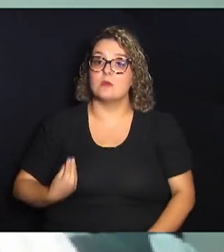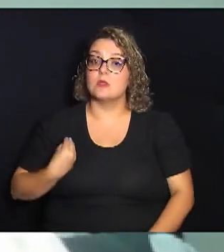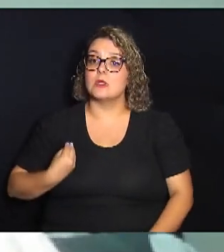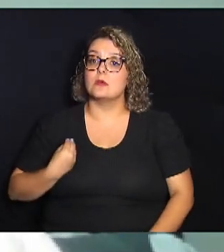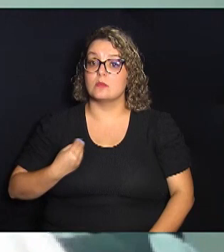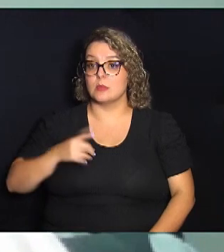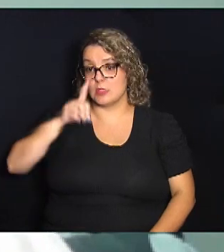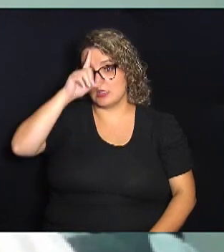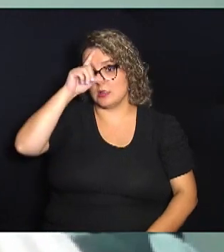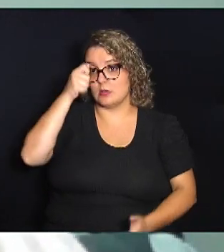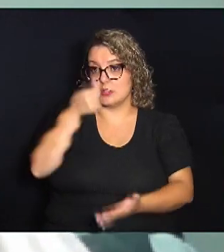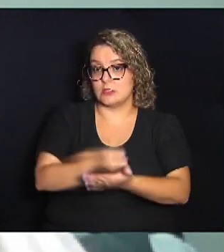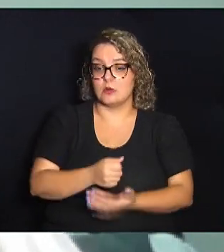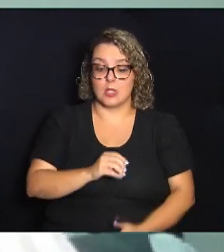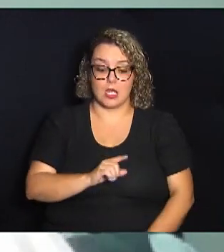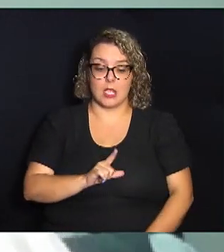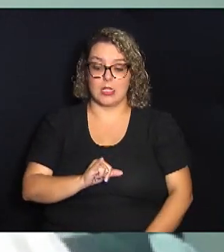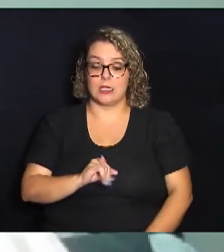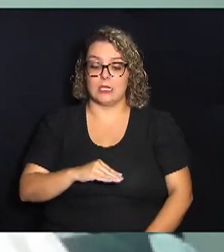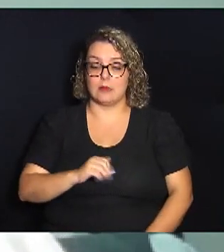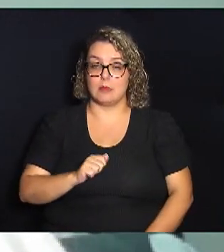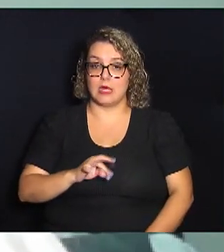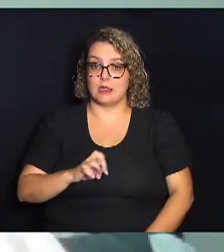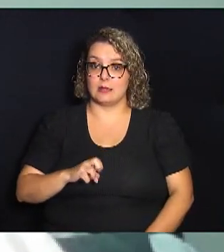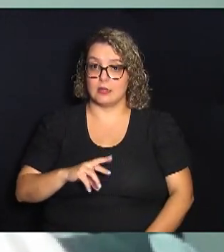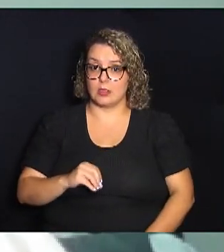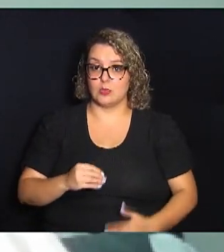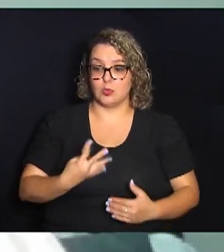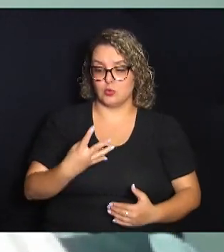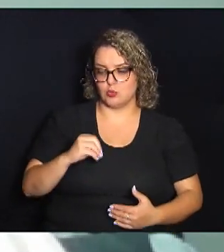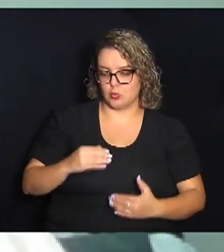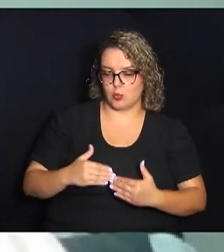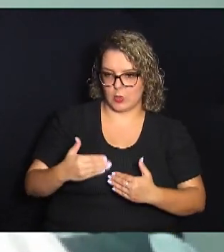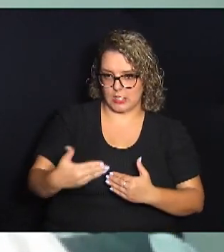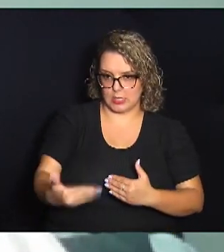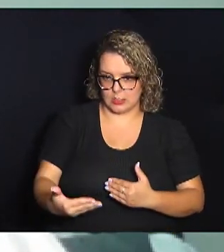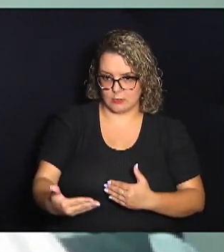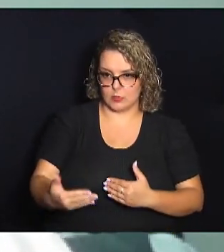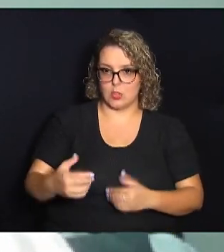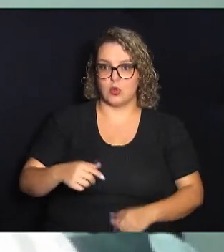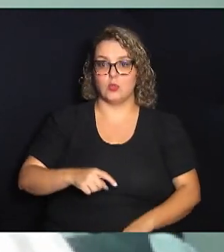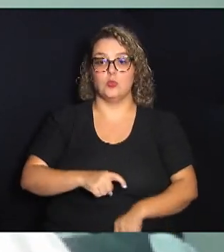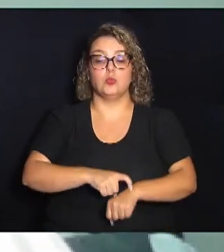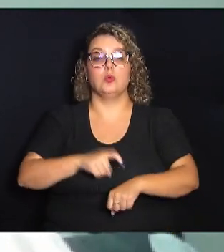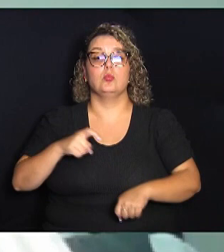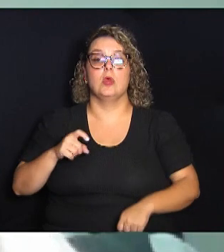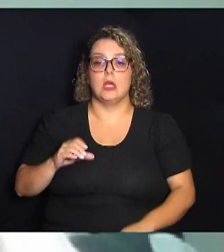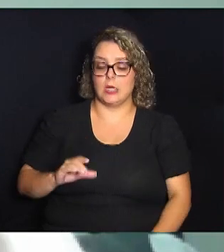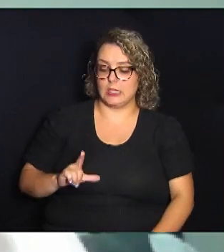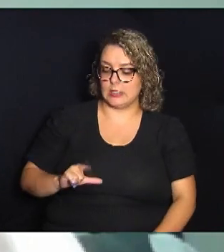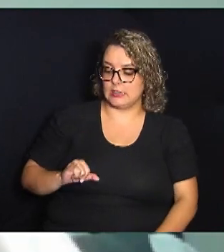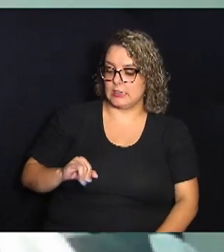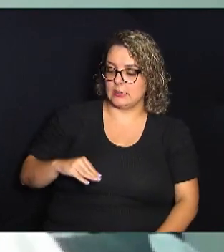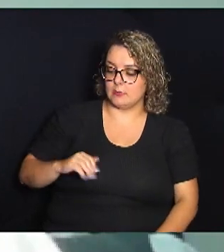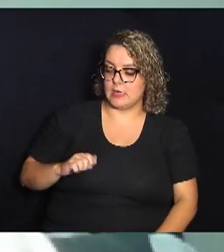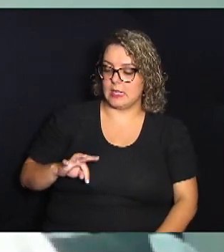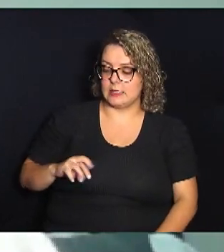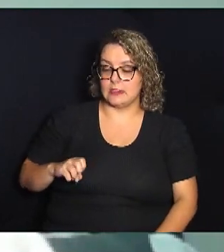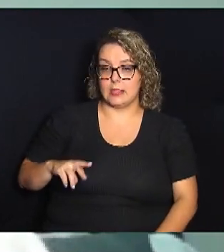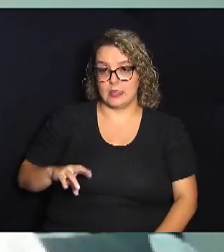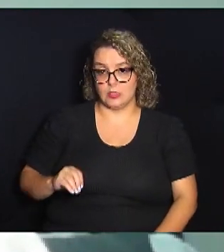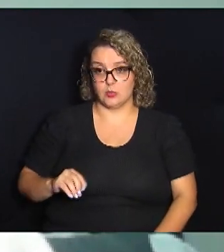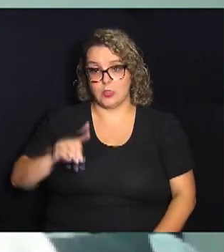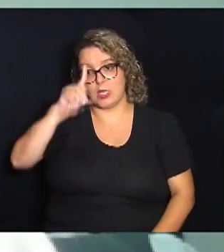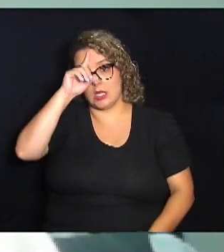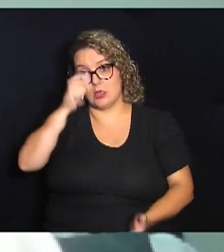como climatério. Então, dos 40 para frente, toda mulher entra num período chamado climatério. A definição